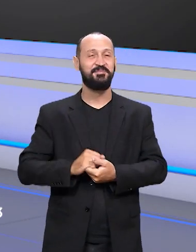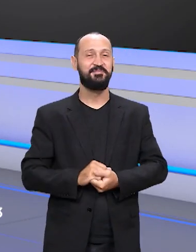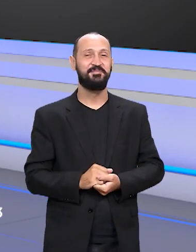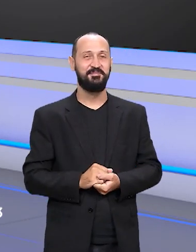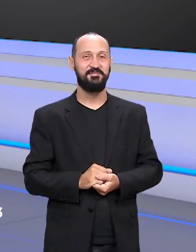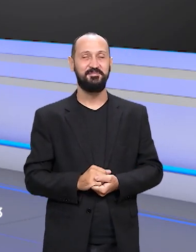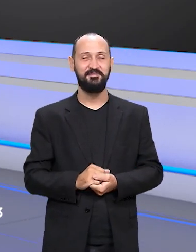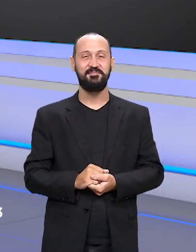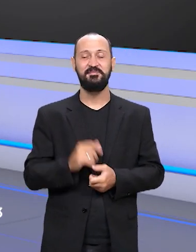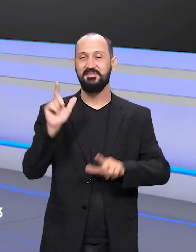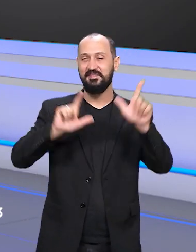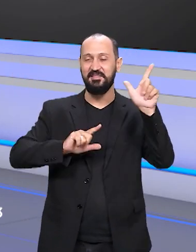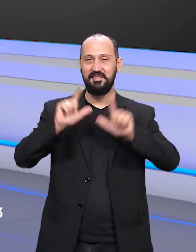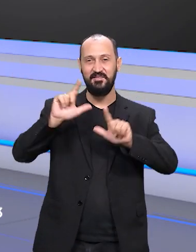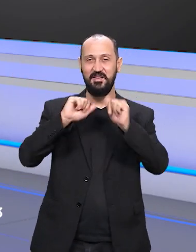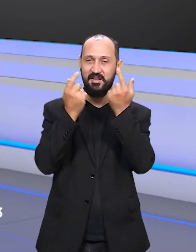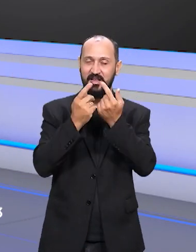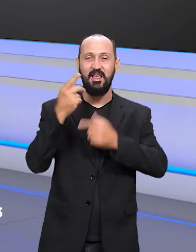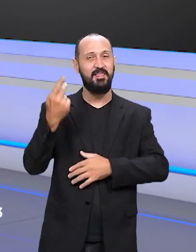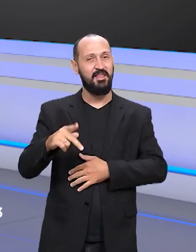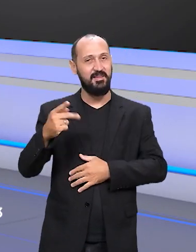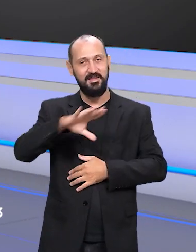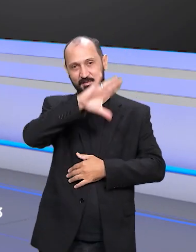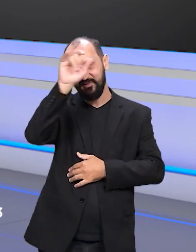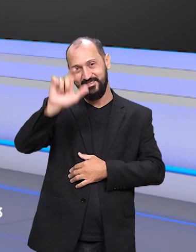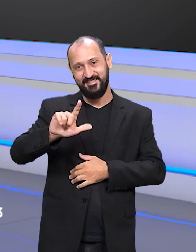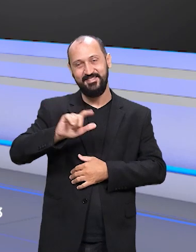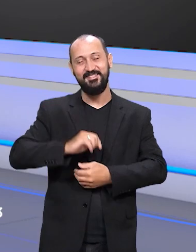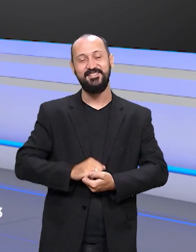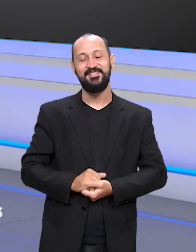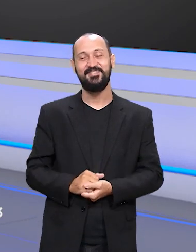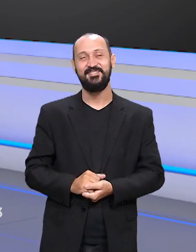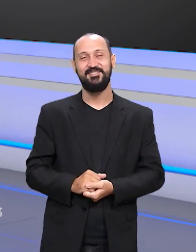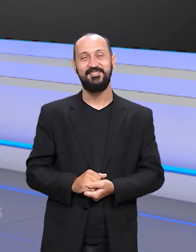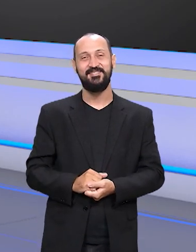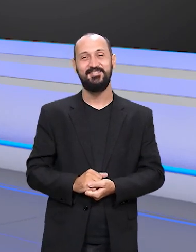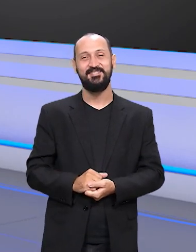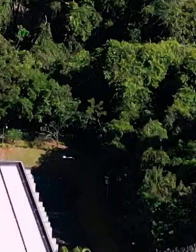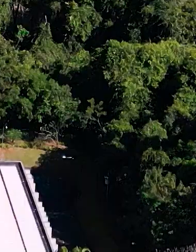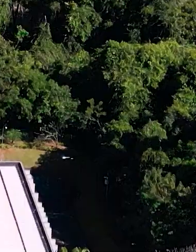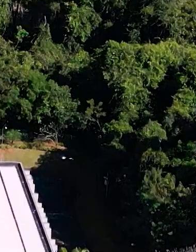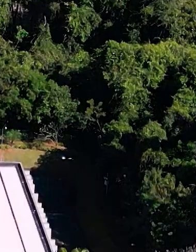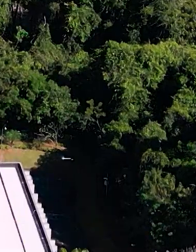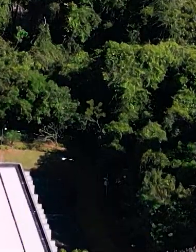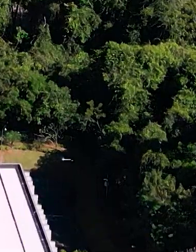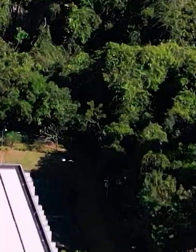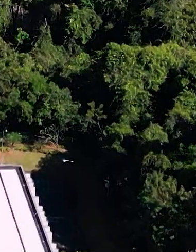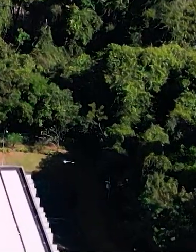al.ms.gov.br. TV Alemes, a TV da gente de MS.